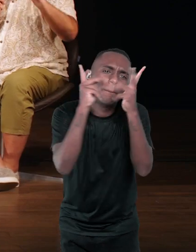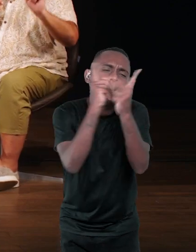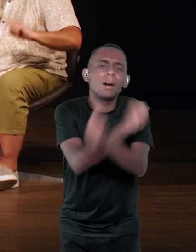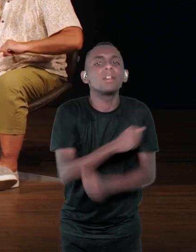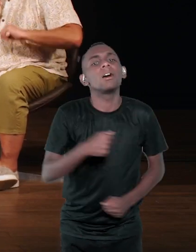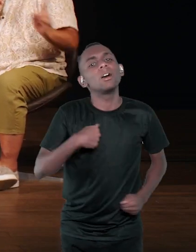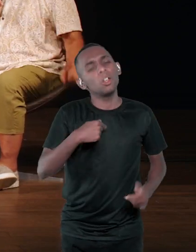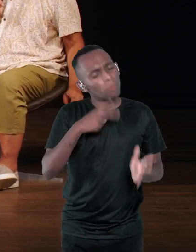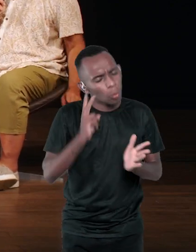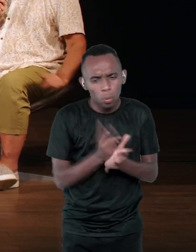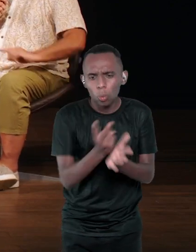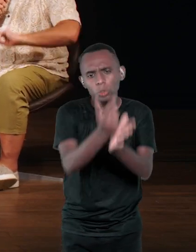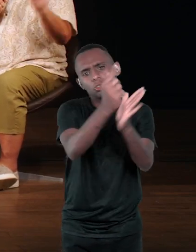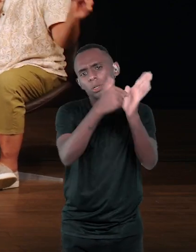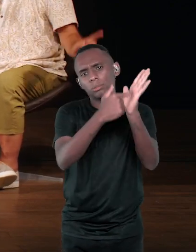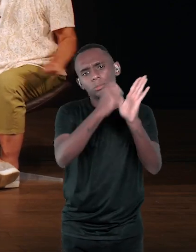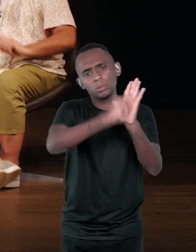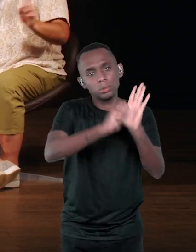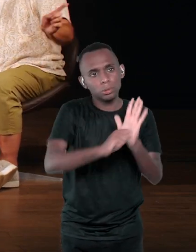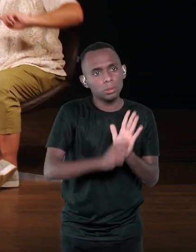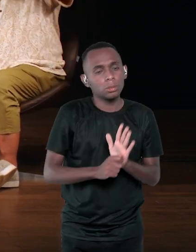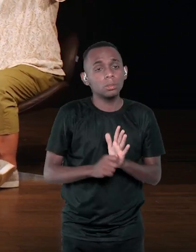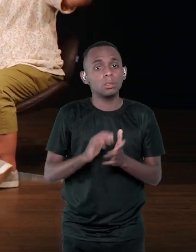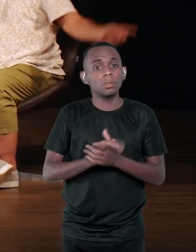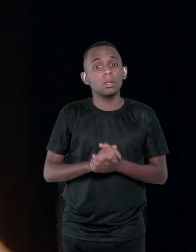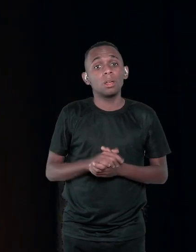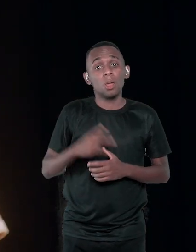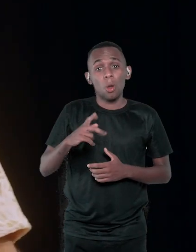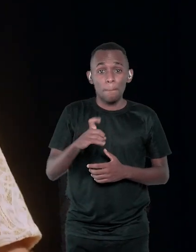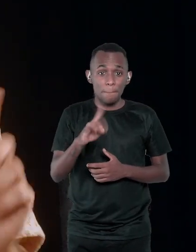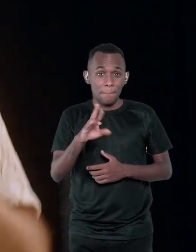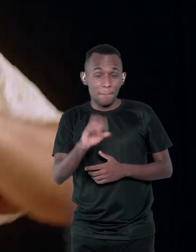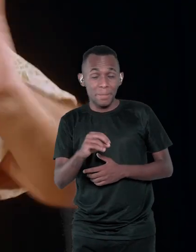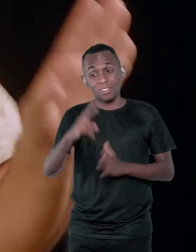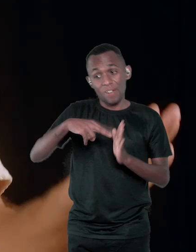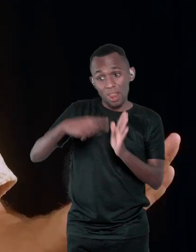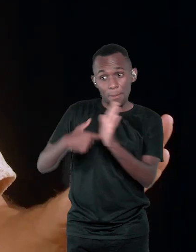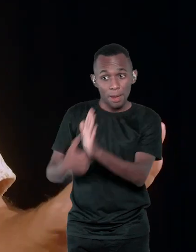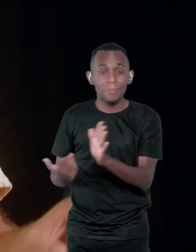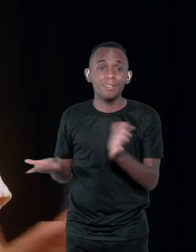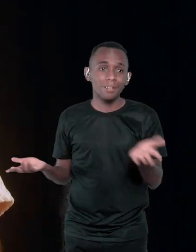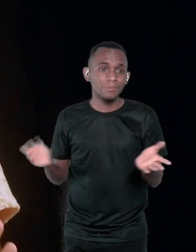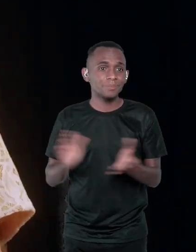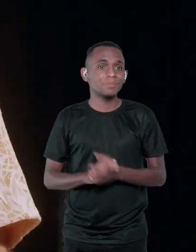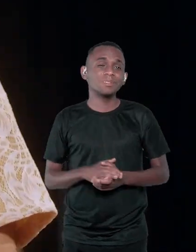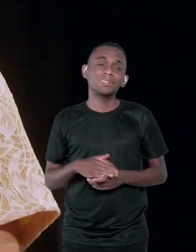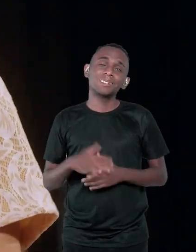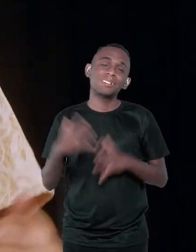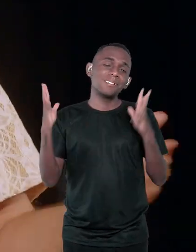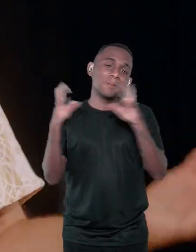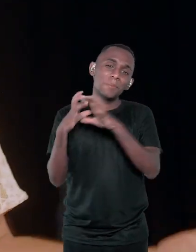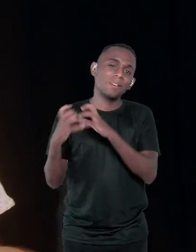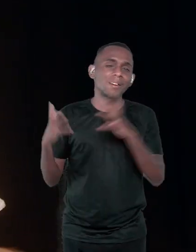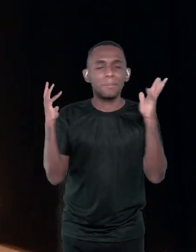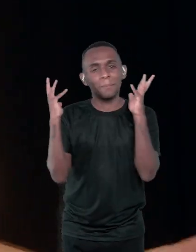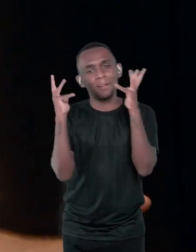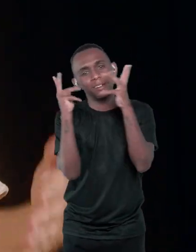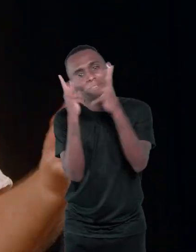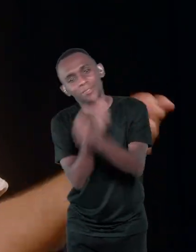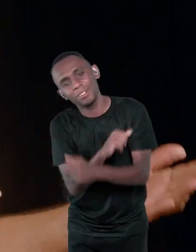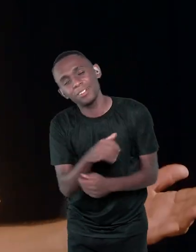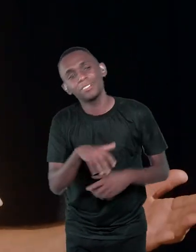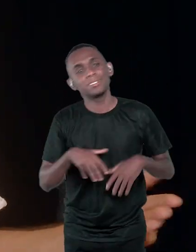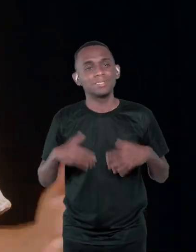preciosa, eu vou deixar. Pode deixar, não vou gostar. O Pedro vai ler para mim, você não quer... Brigava também, era maravilhoso. E, obviamente,